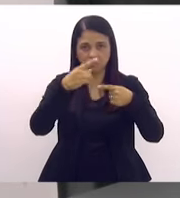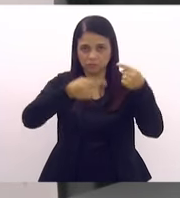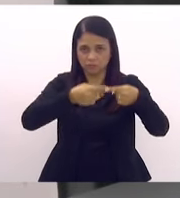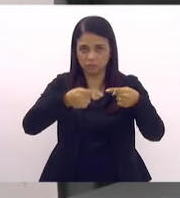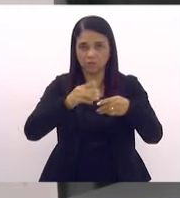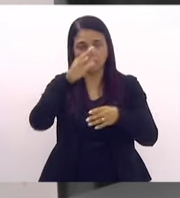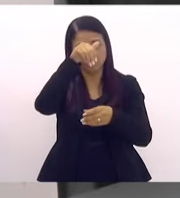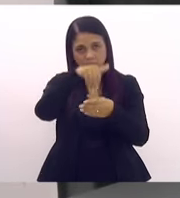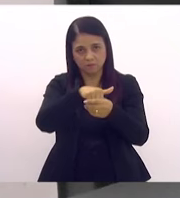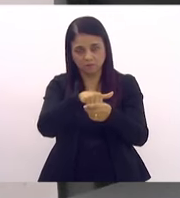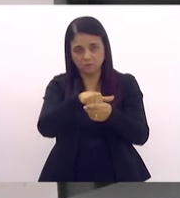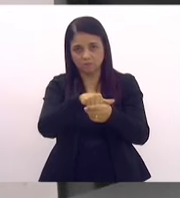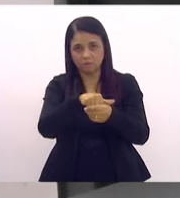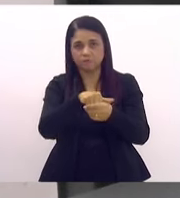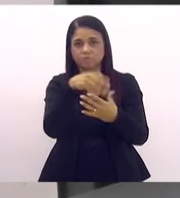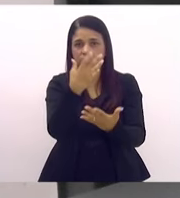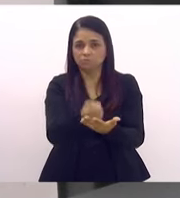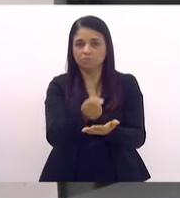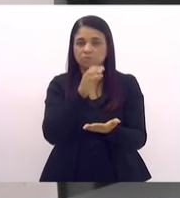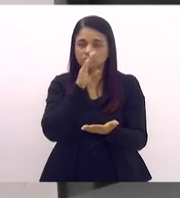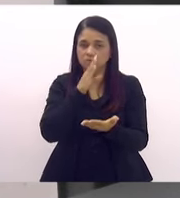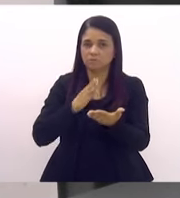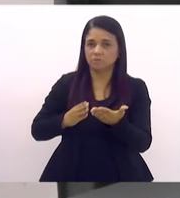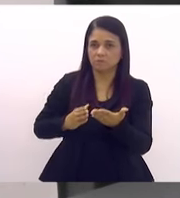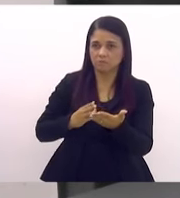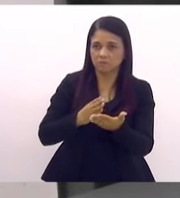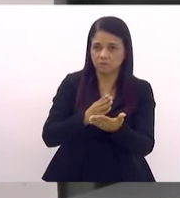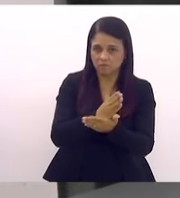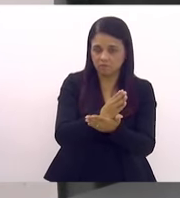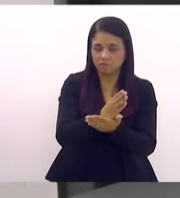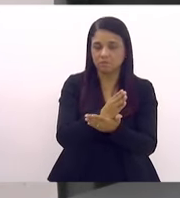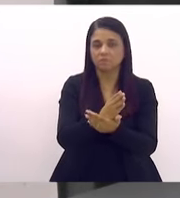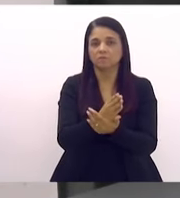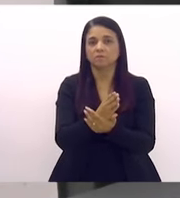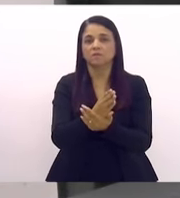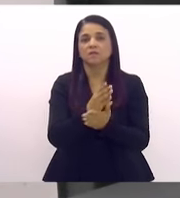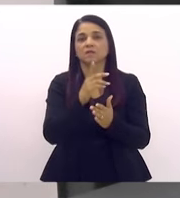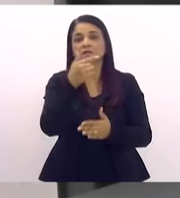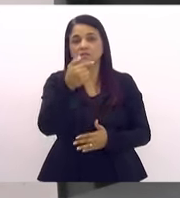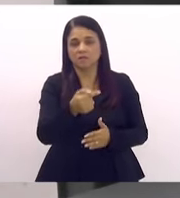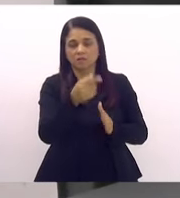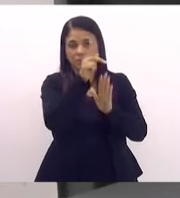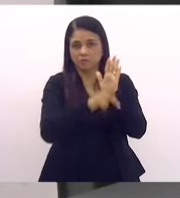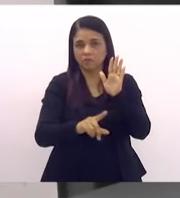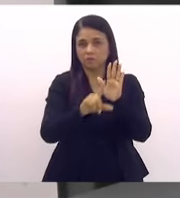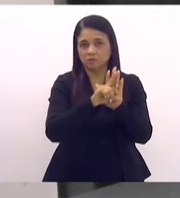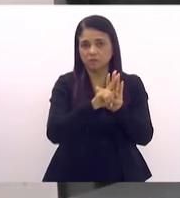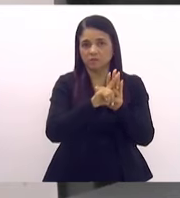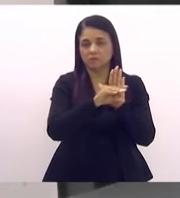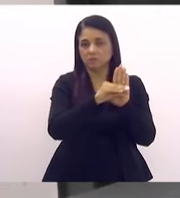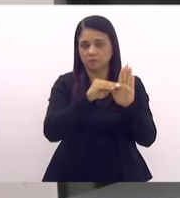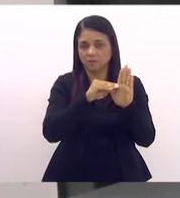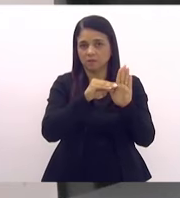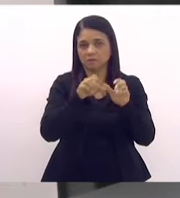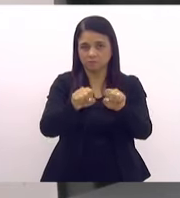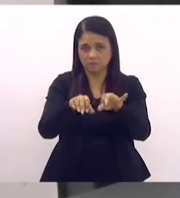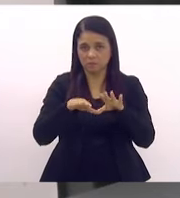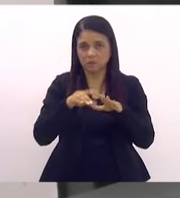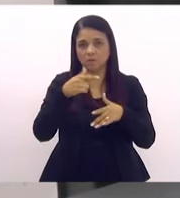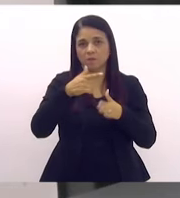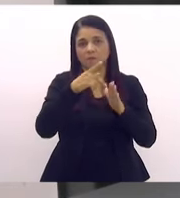discussão, em votação, os senhores que aprovam, permaneçam como estão, aprovado, item 7. Emenda de plenário ao